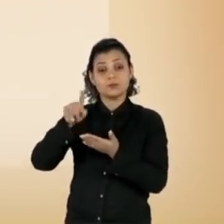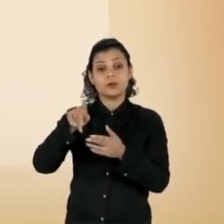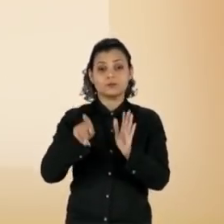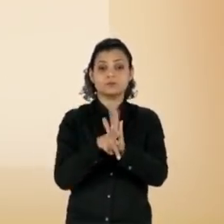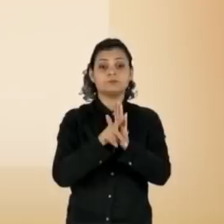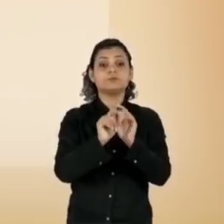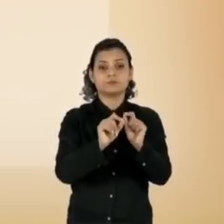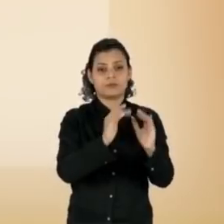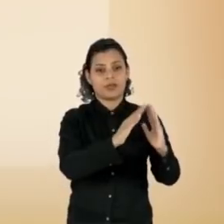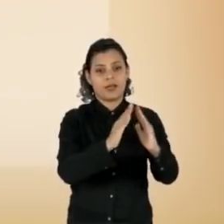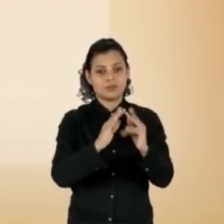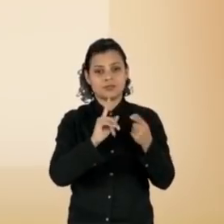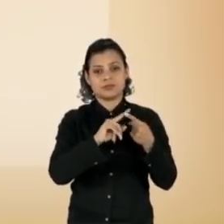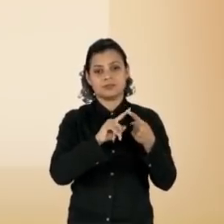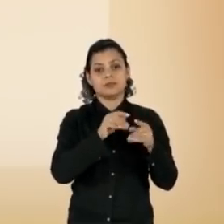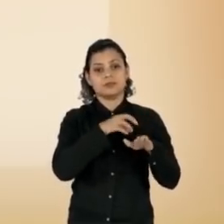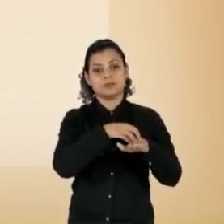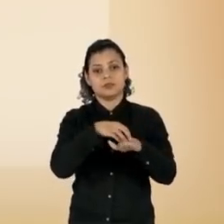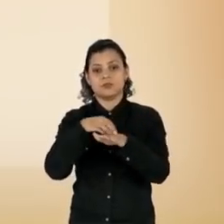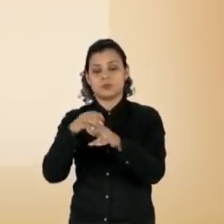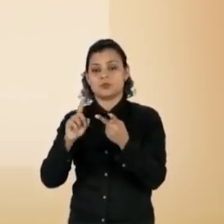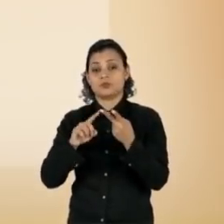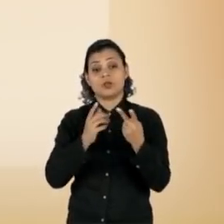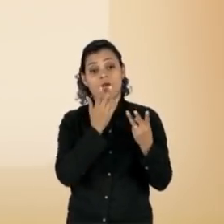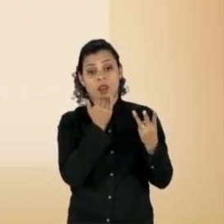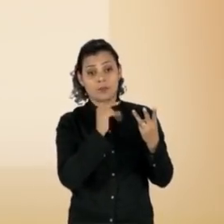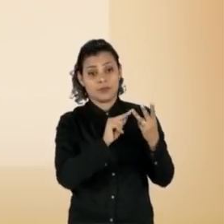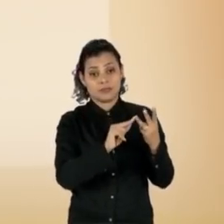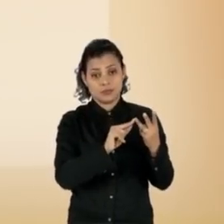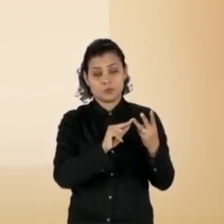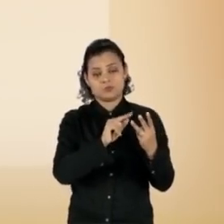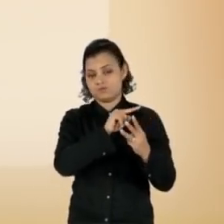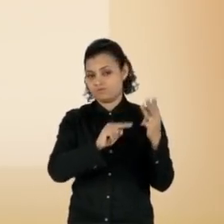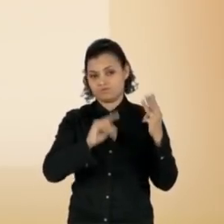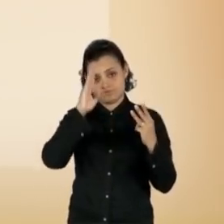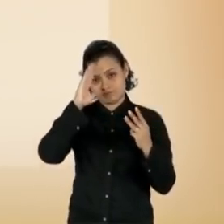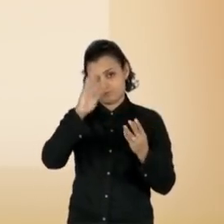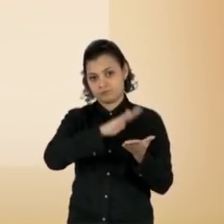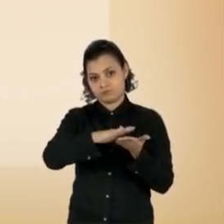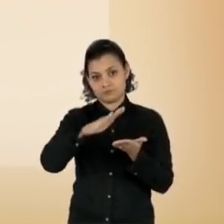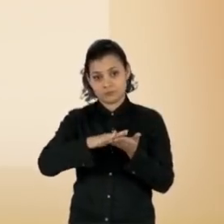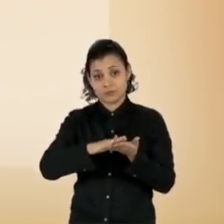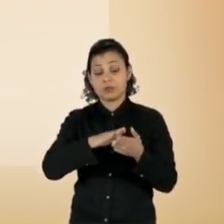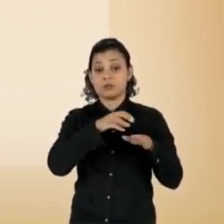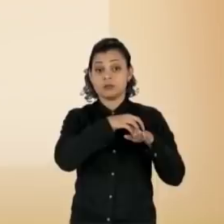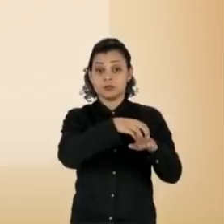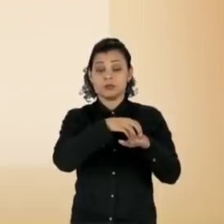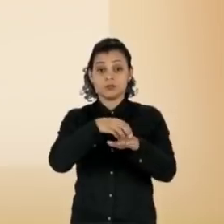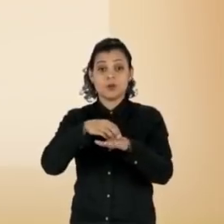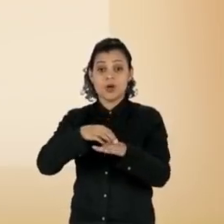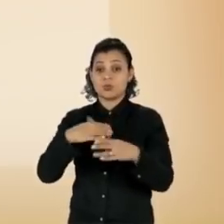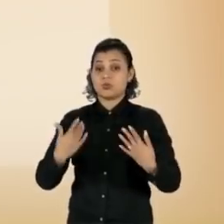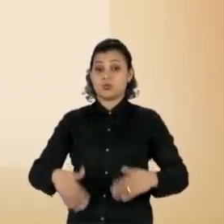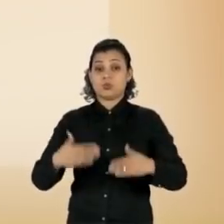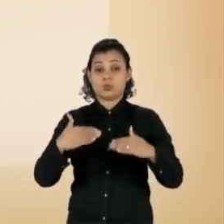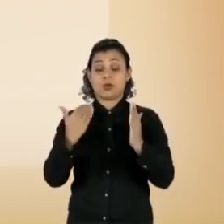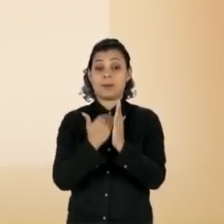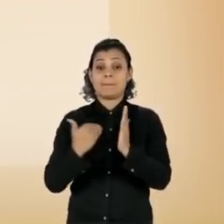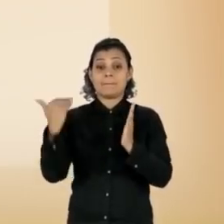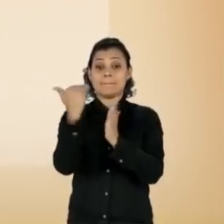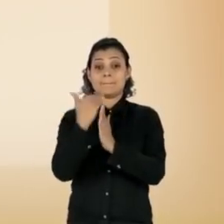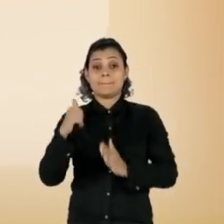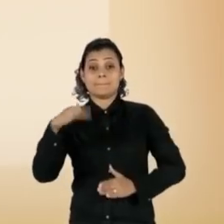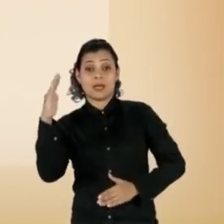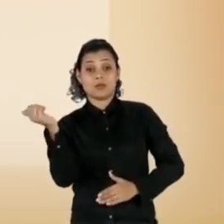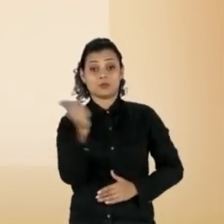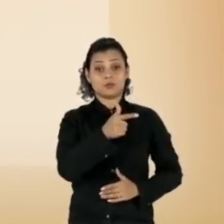comprometidos com habitação transporte e alimentação as despesas com transporte superaram as relacionadas à